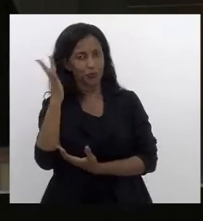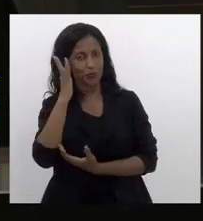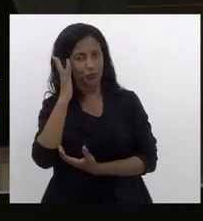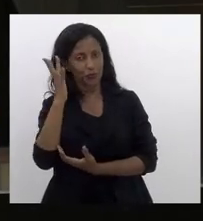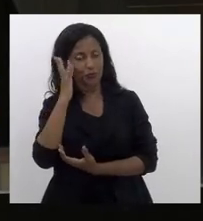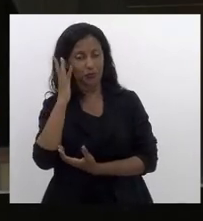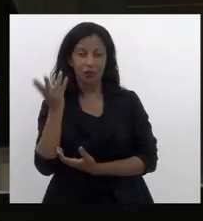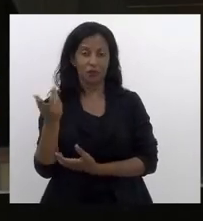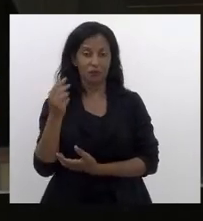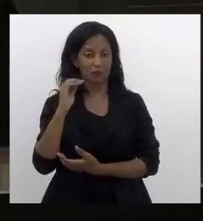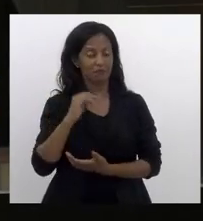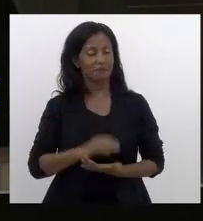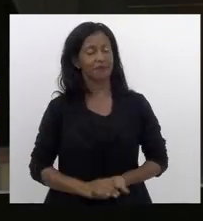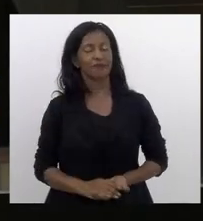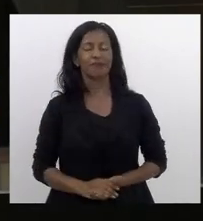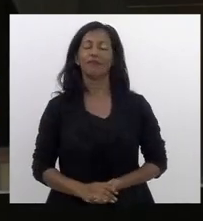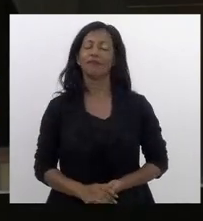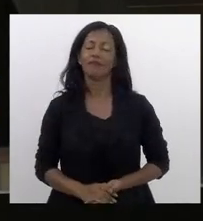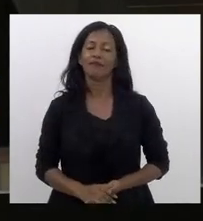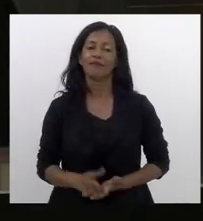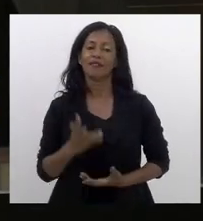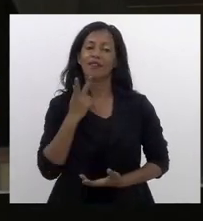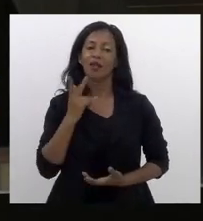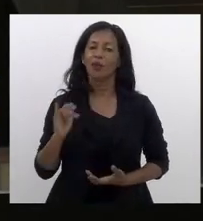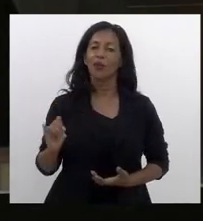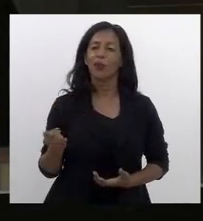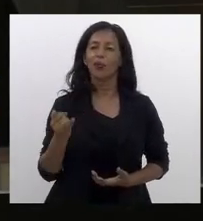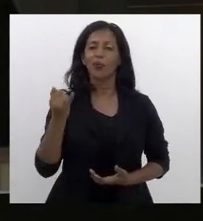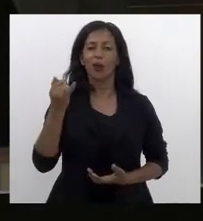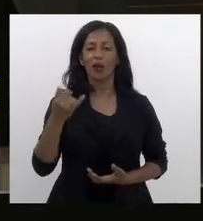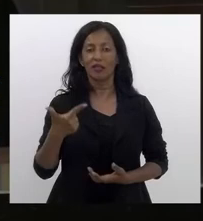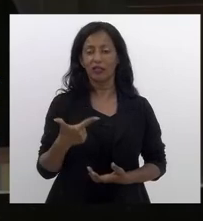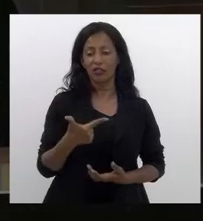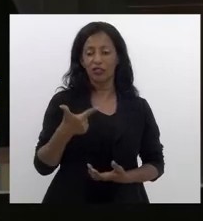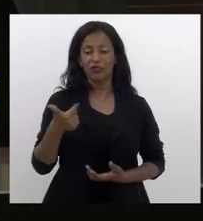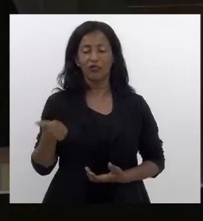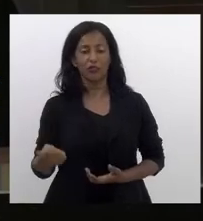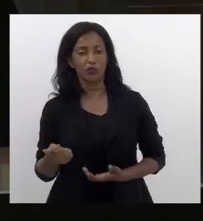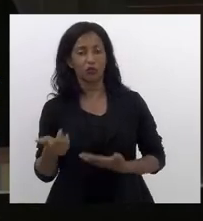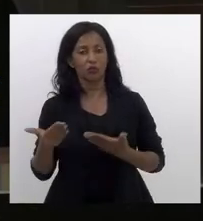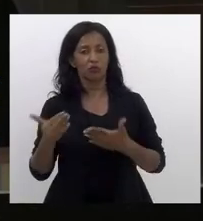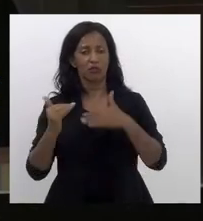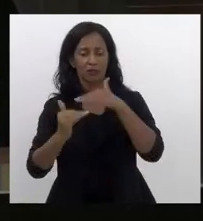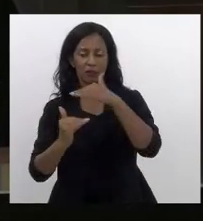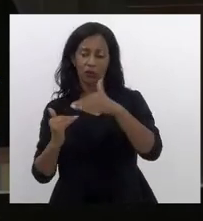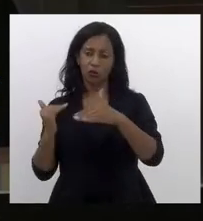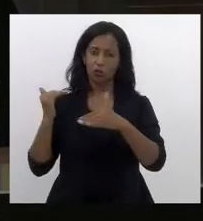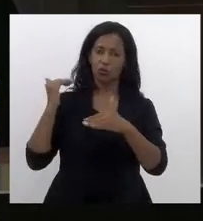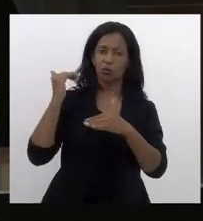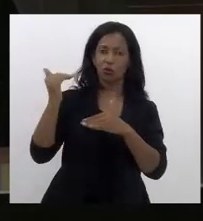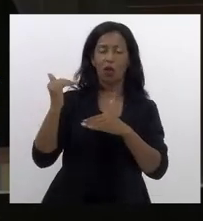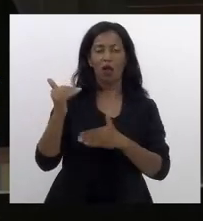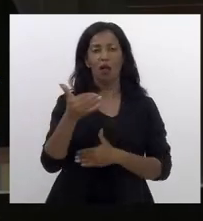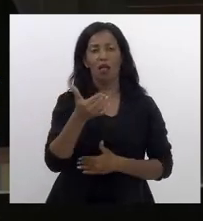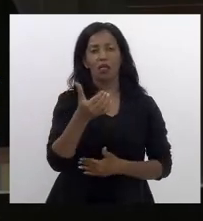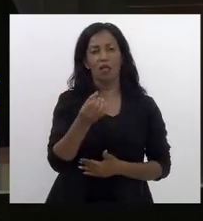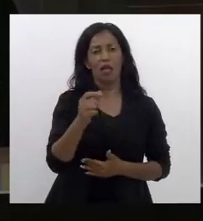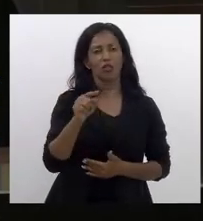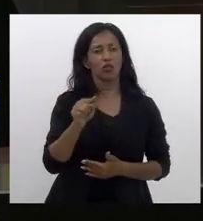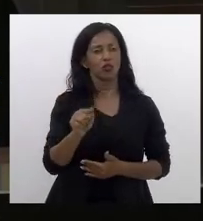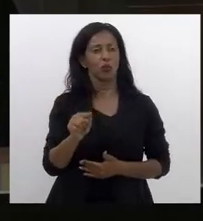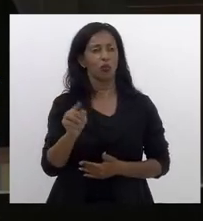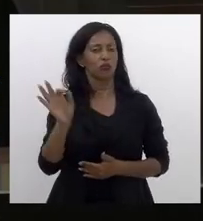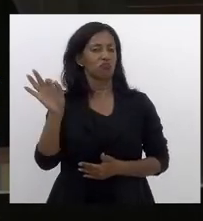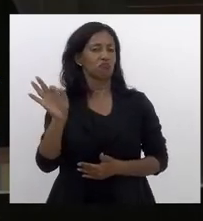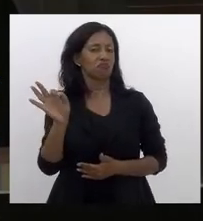suas projeções, que a inflação em 2021 será superior a 10 pontos